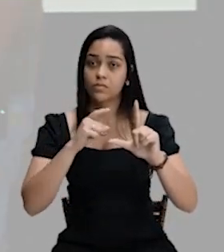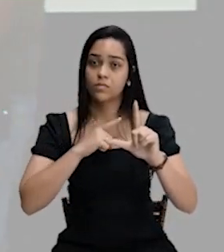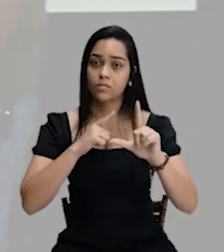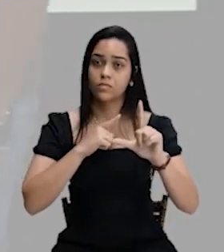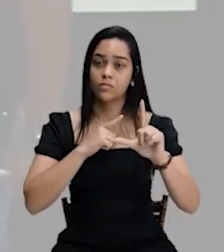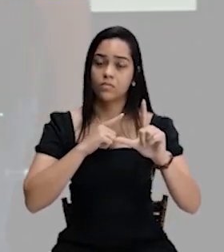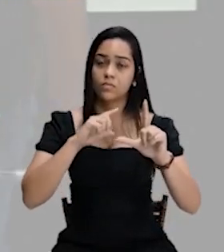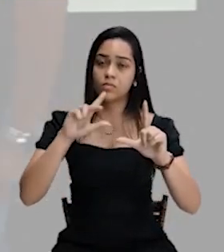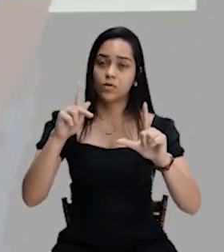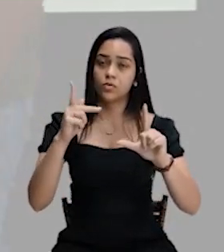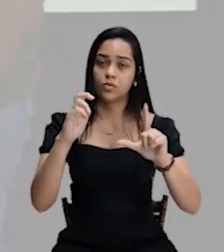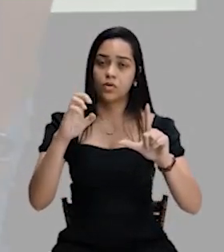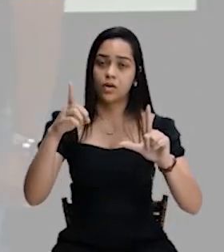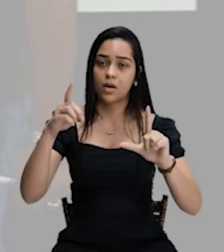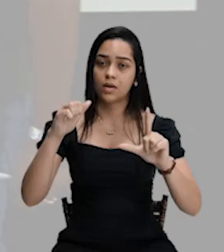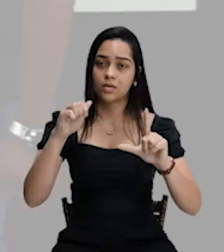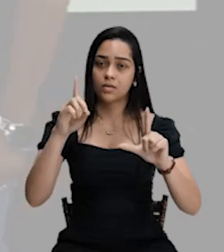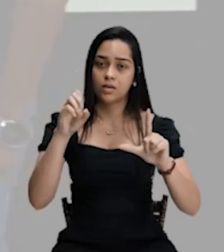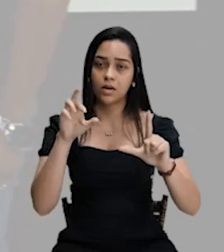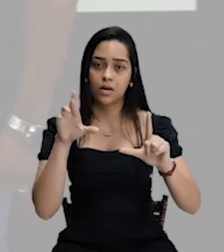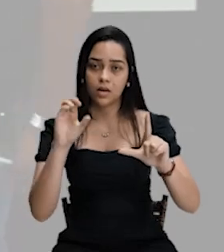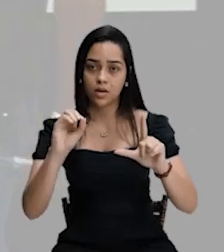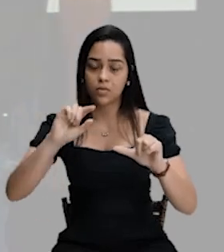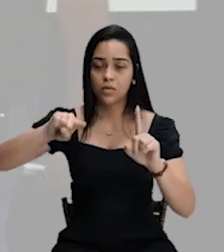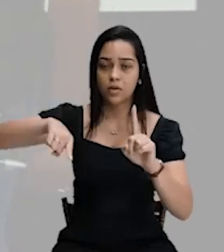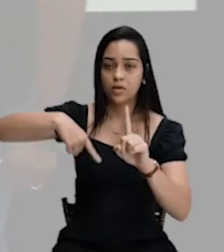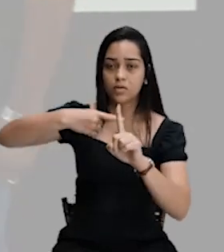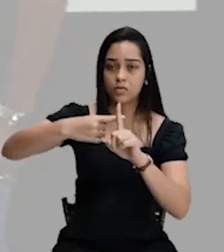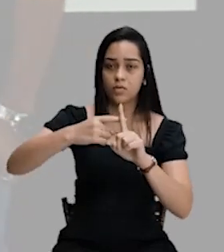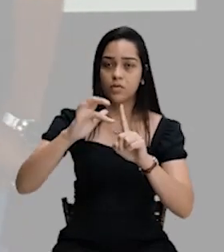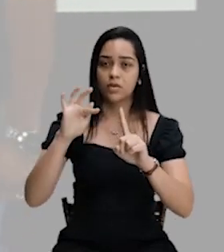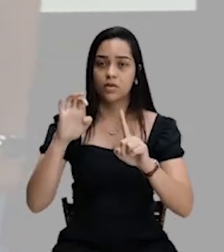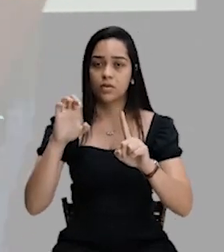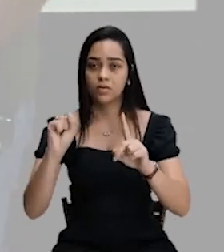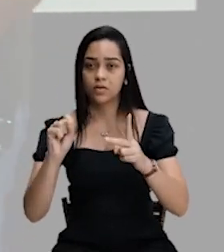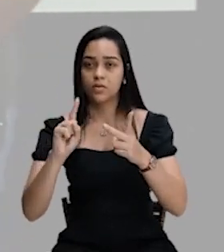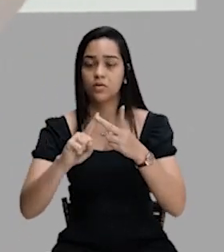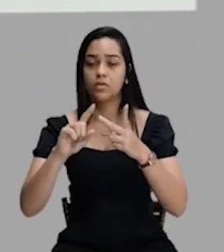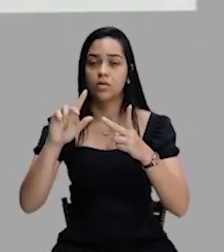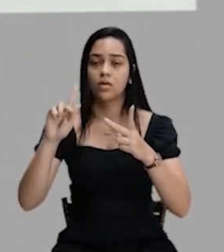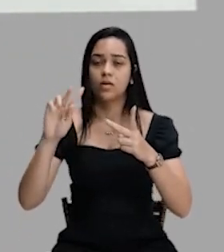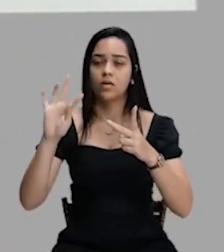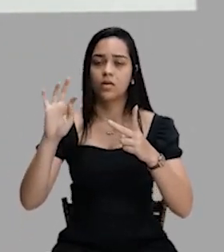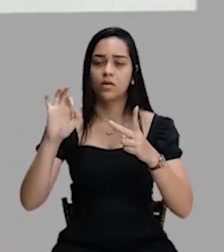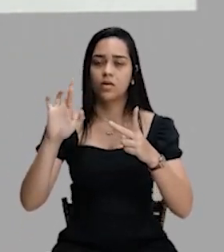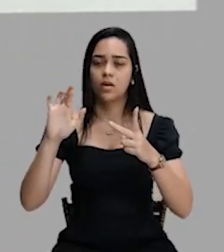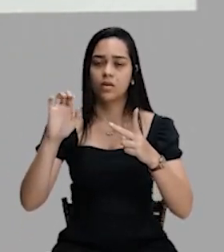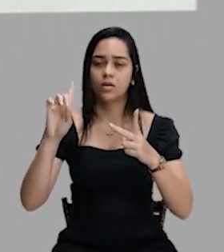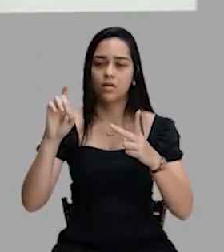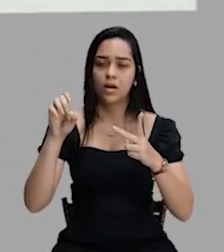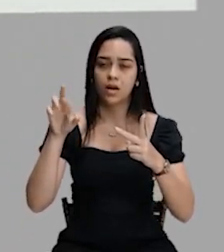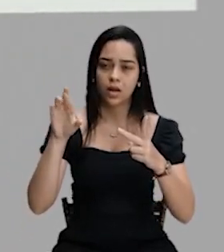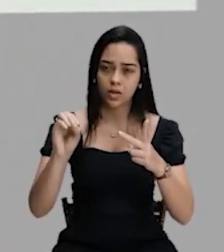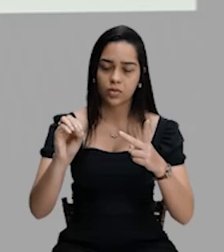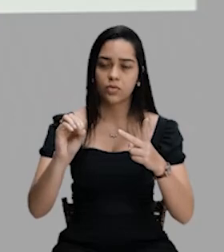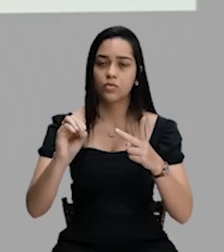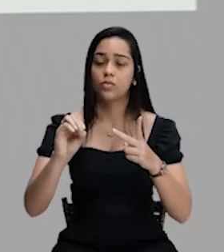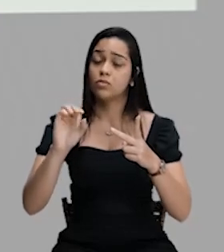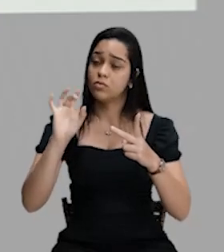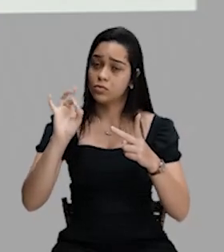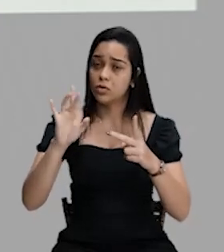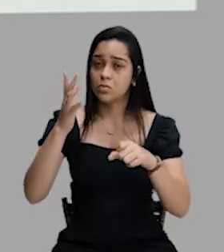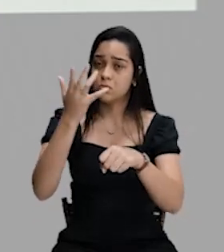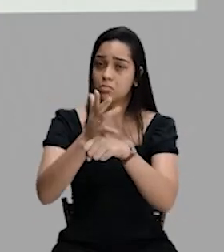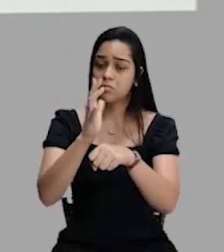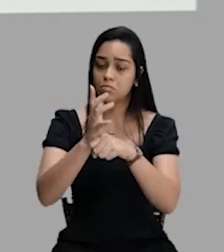um hexaedro e a soma dos ângulos das faces de um tetraedro belezinha só a